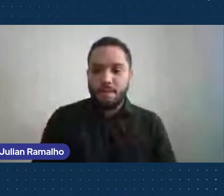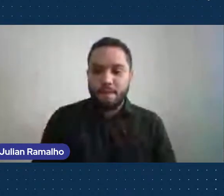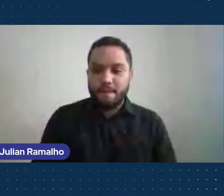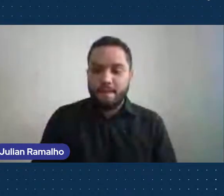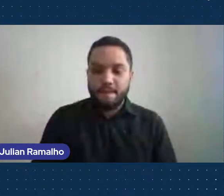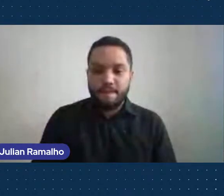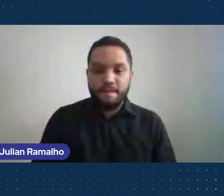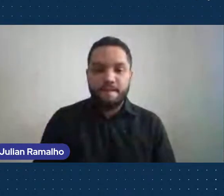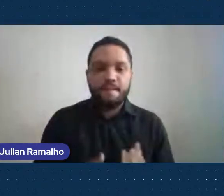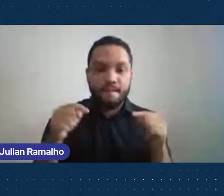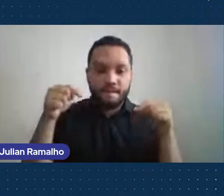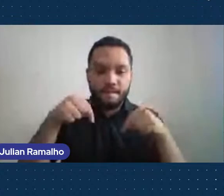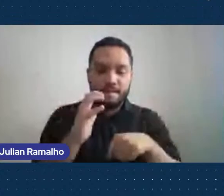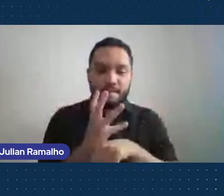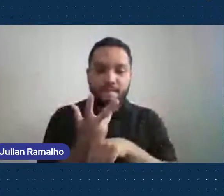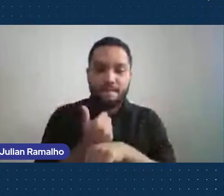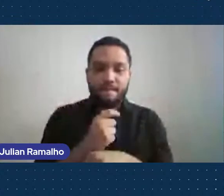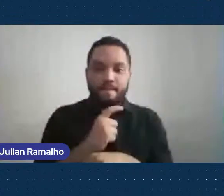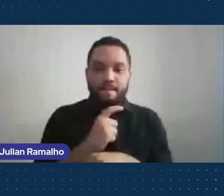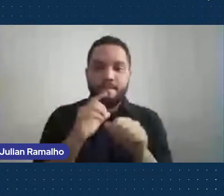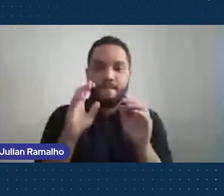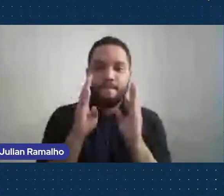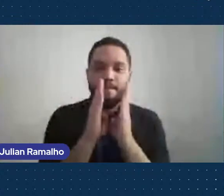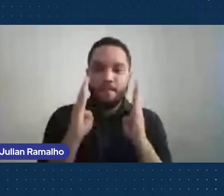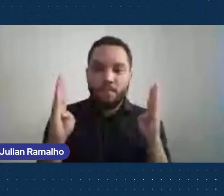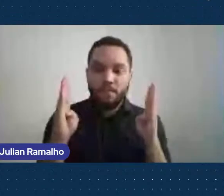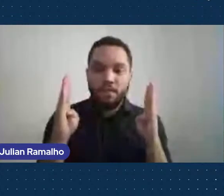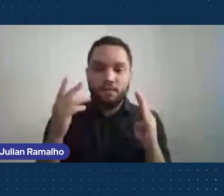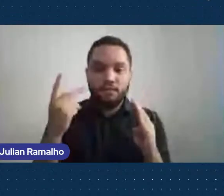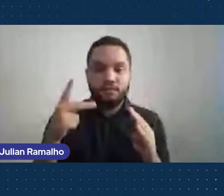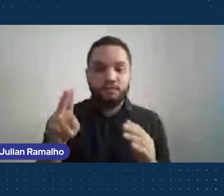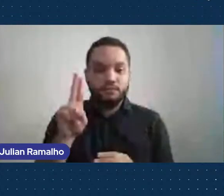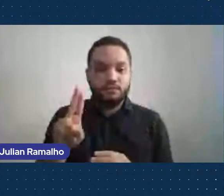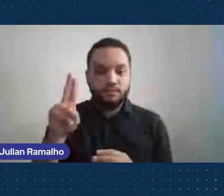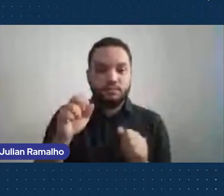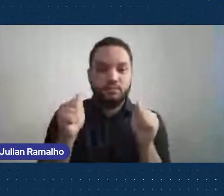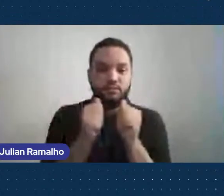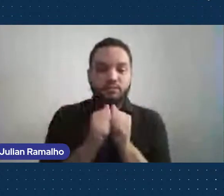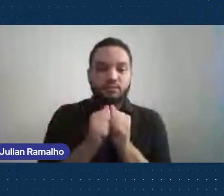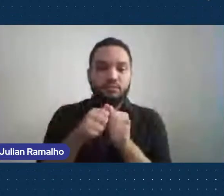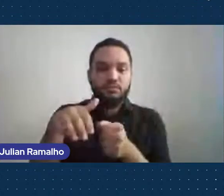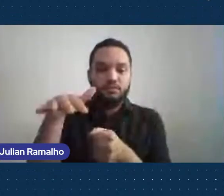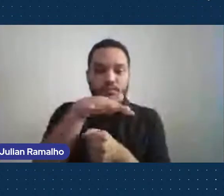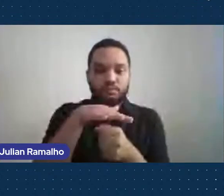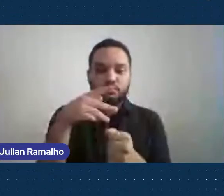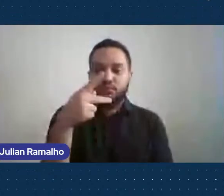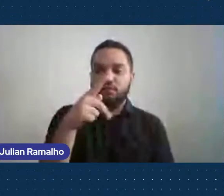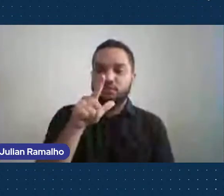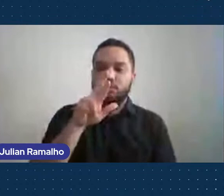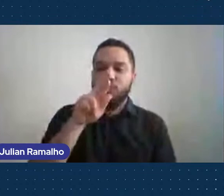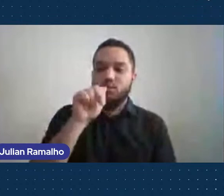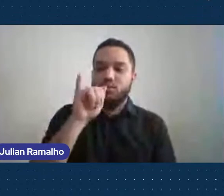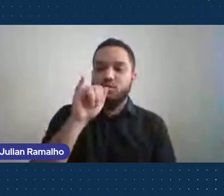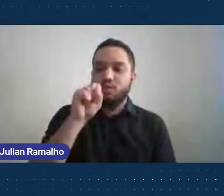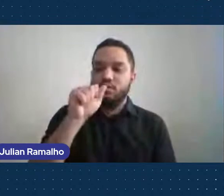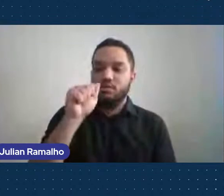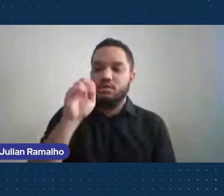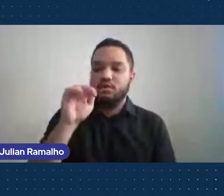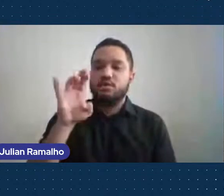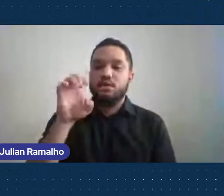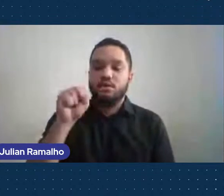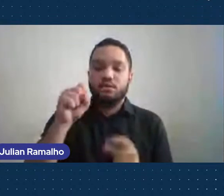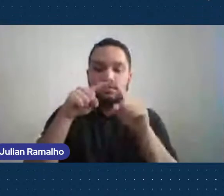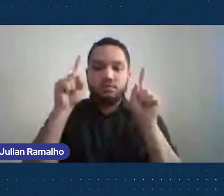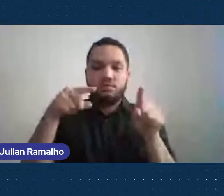Promovendo esse evento, também temos a Biblioteca Universitária, juntamente com o projeto de extensão Plurisaberes. Esse projeto é uma realização